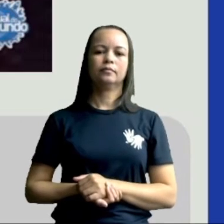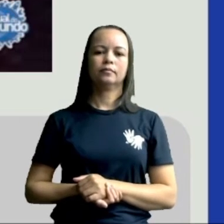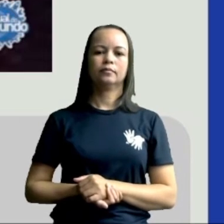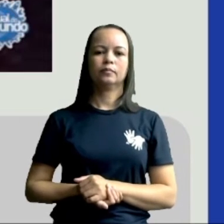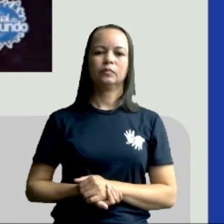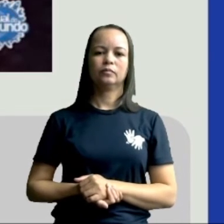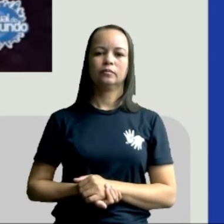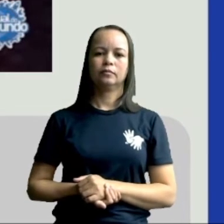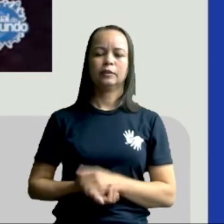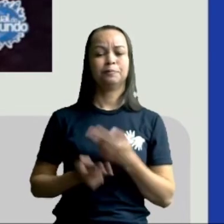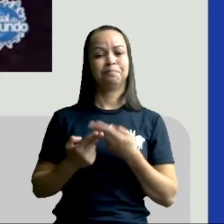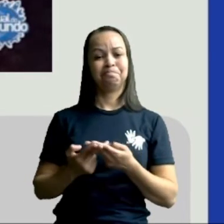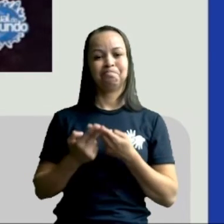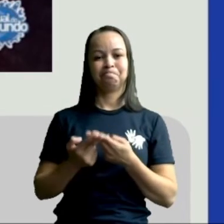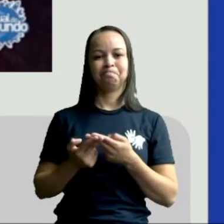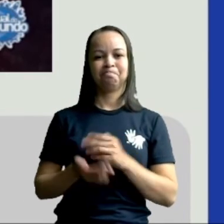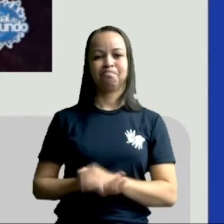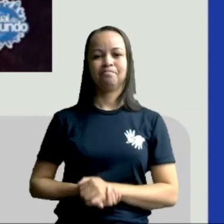Tem um pouco de paciência.